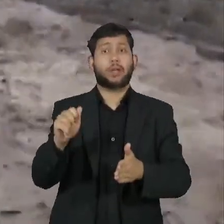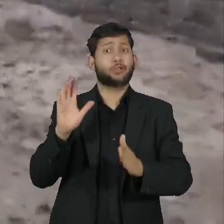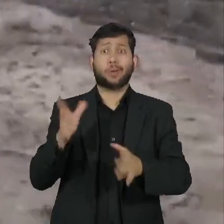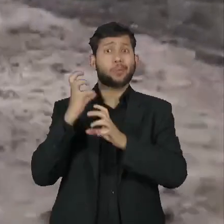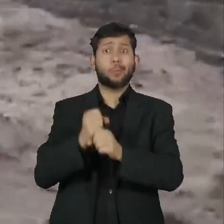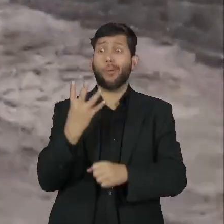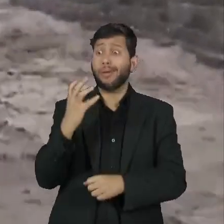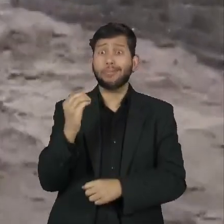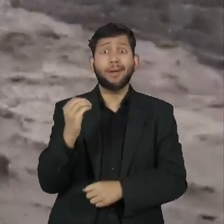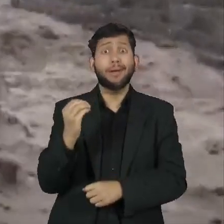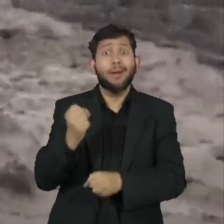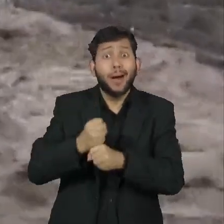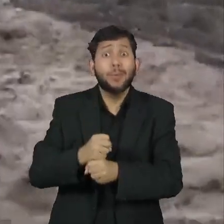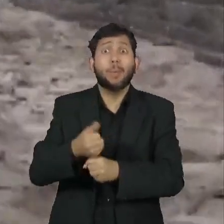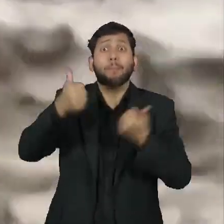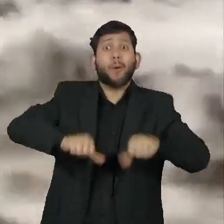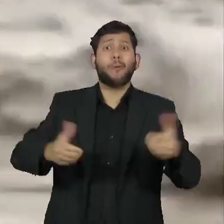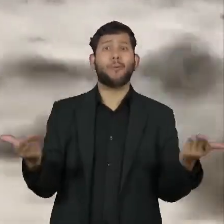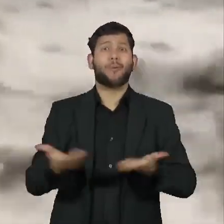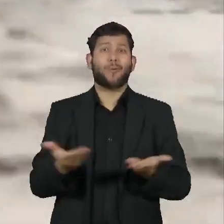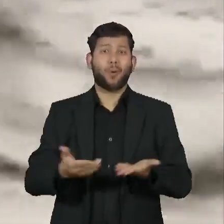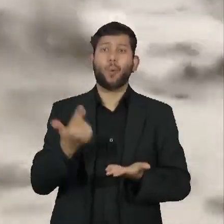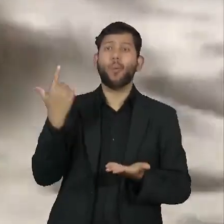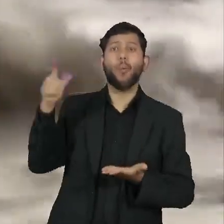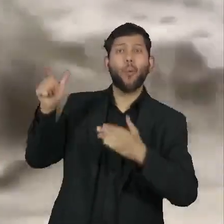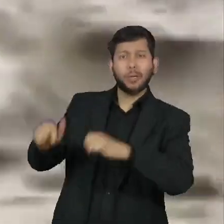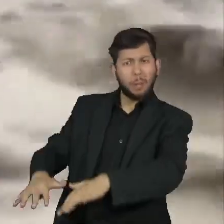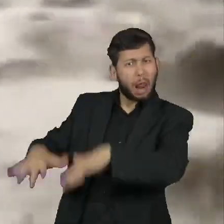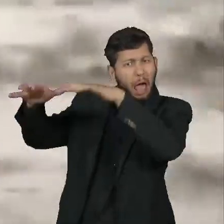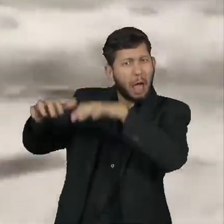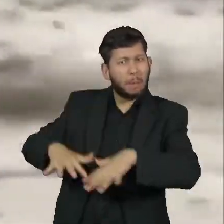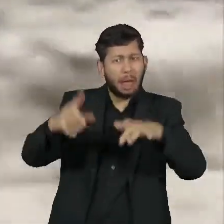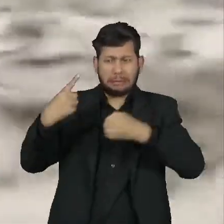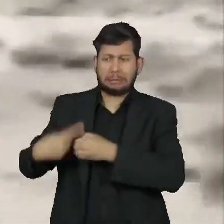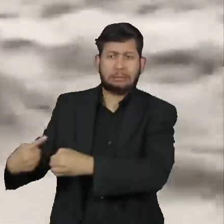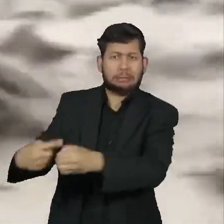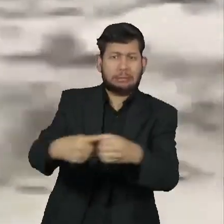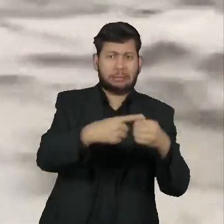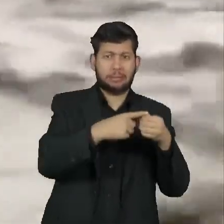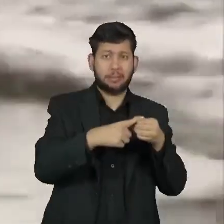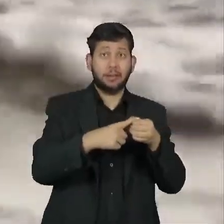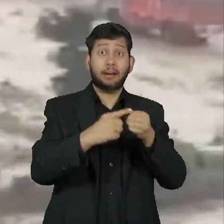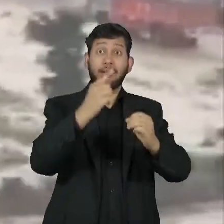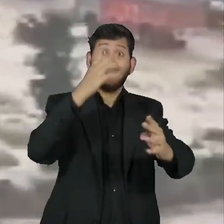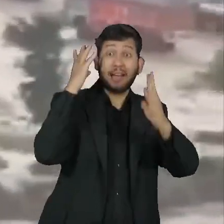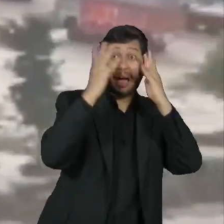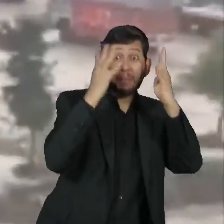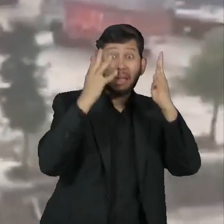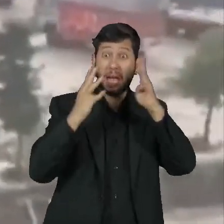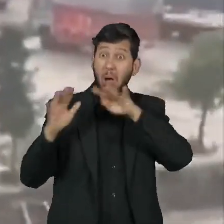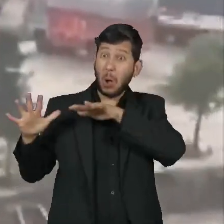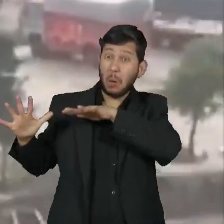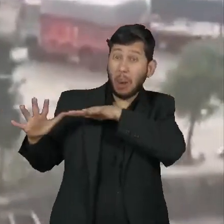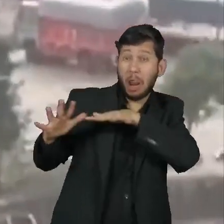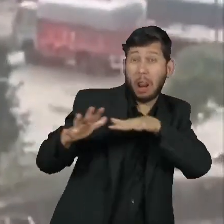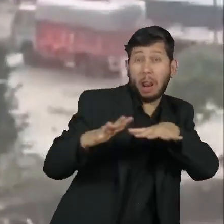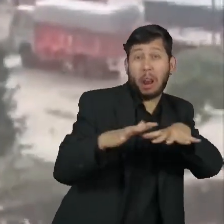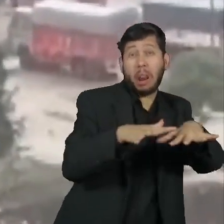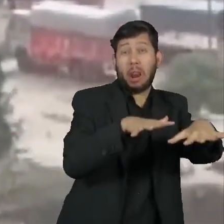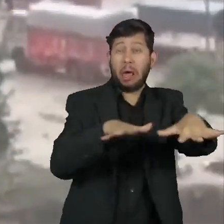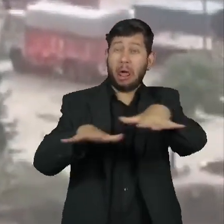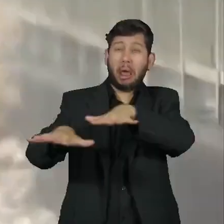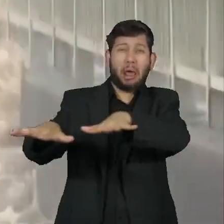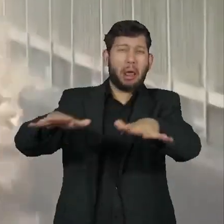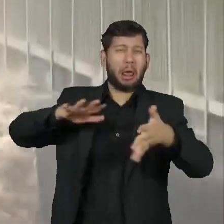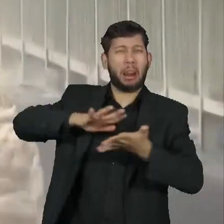aí inundação em outras cidades foi ainda mais Severa a água levou caminhões e Barro para o meio dos